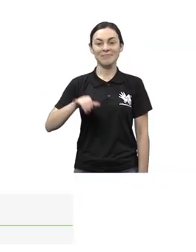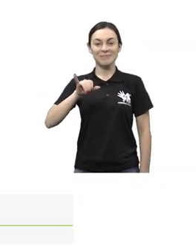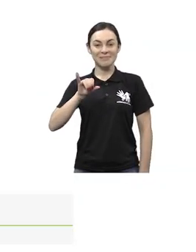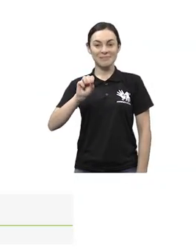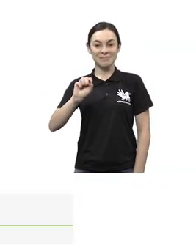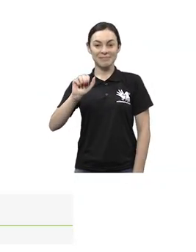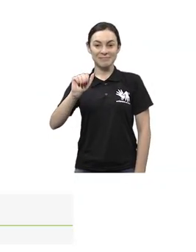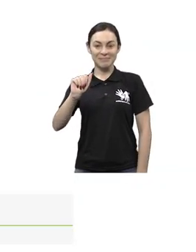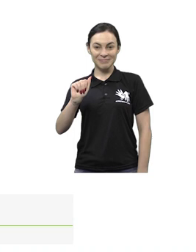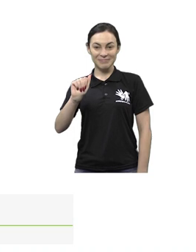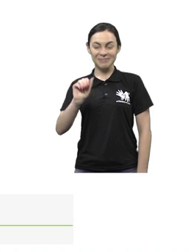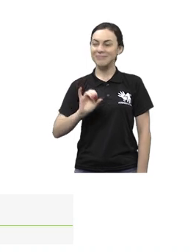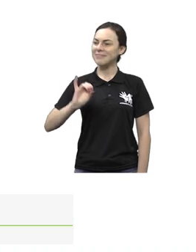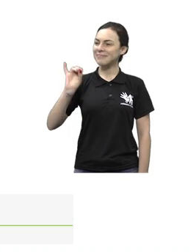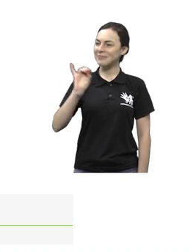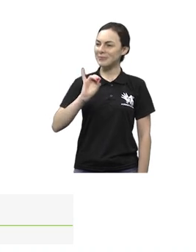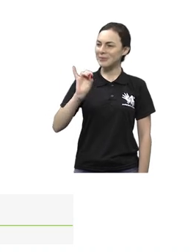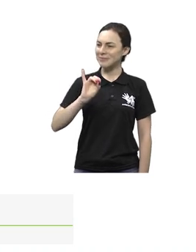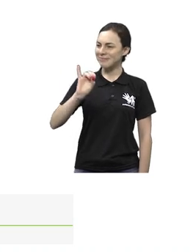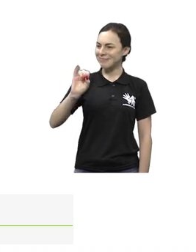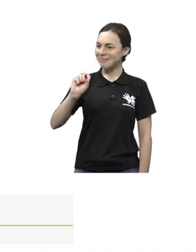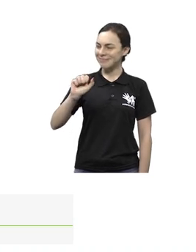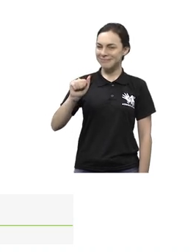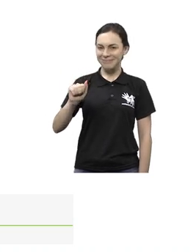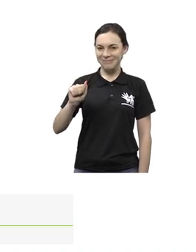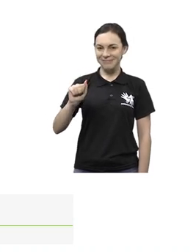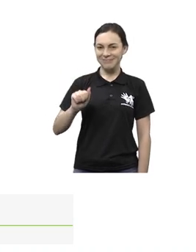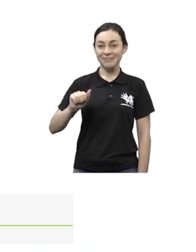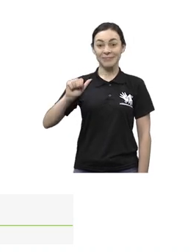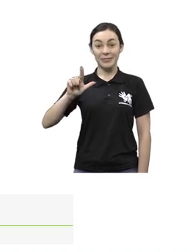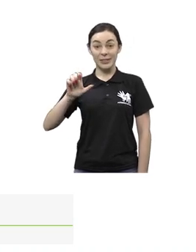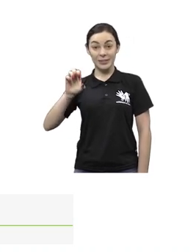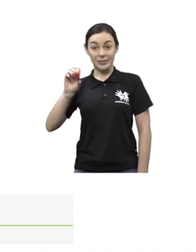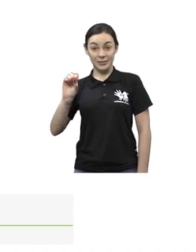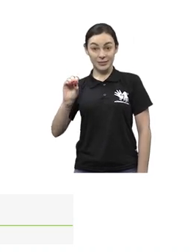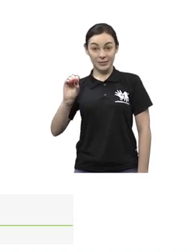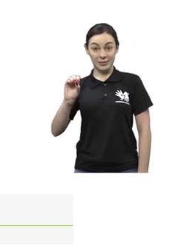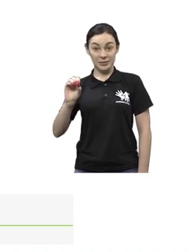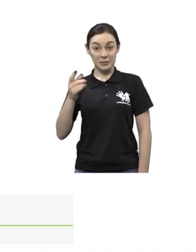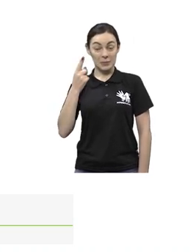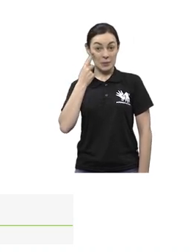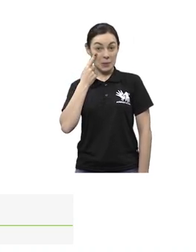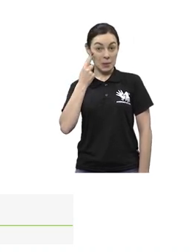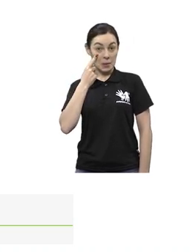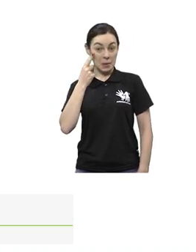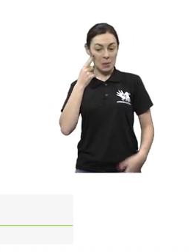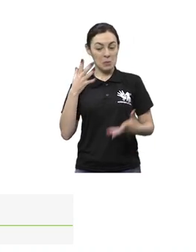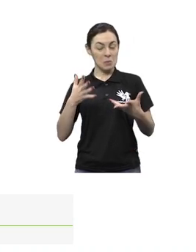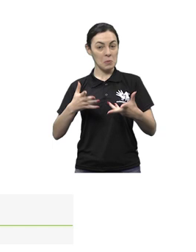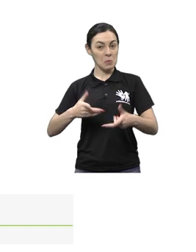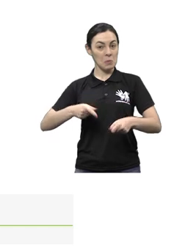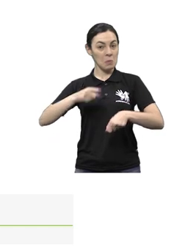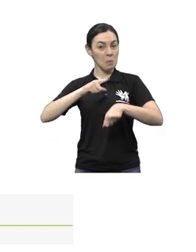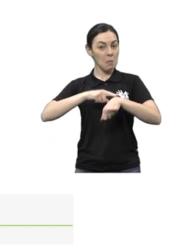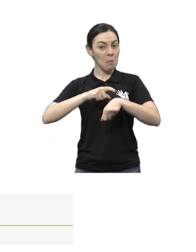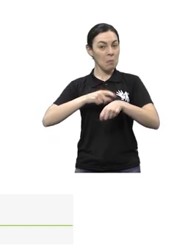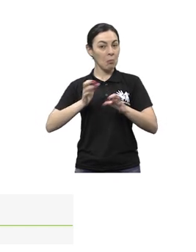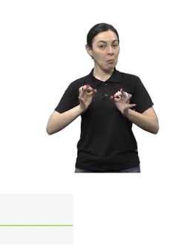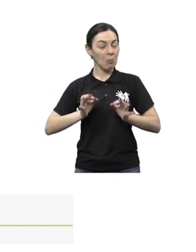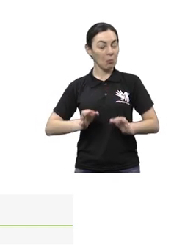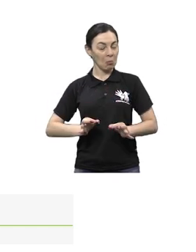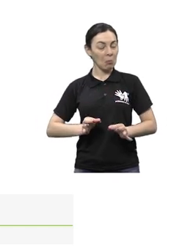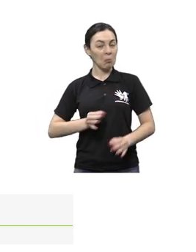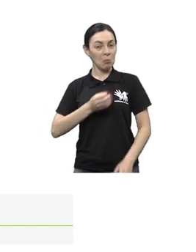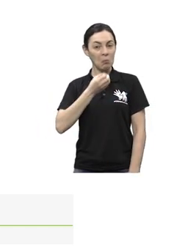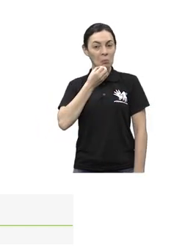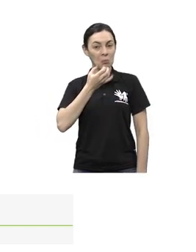A Isa. Olá, Isa, tudo bem? O Léo. Olha só, todo mundo chegou no horário.